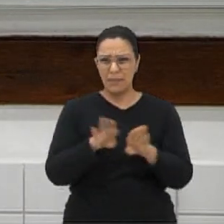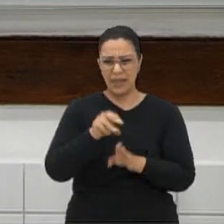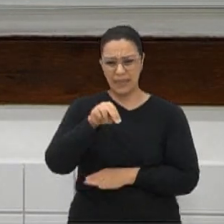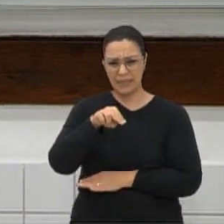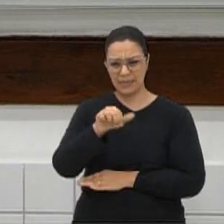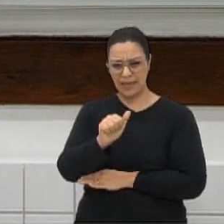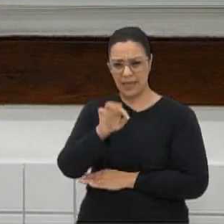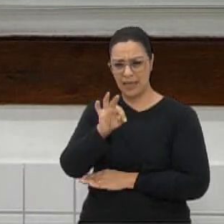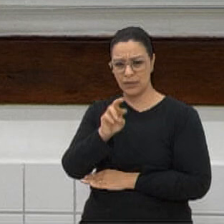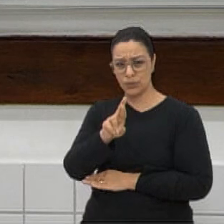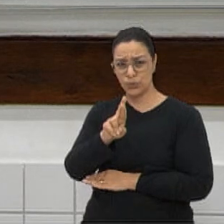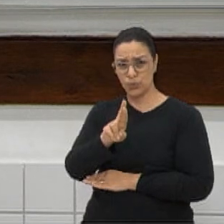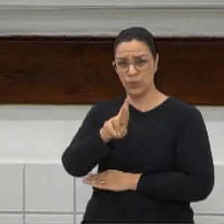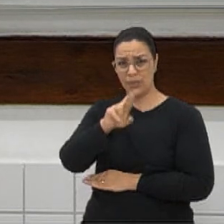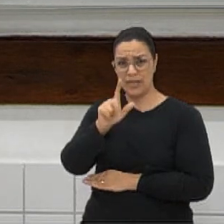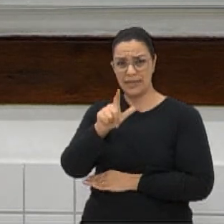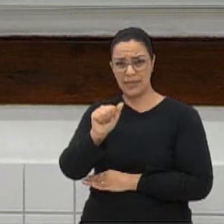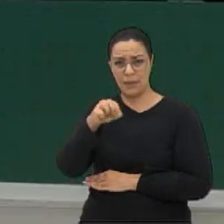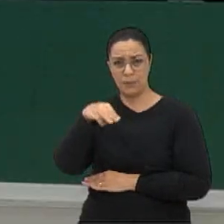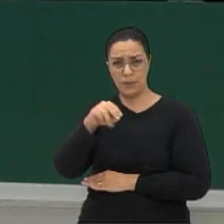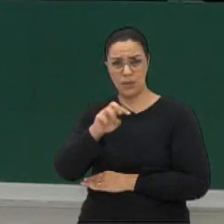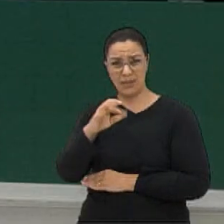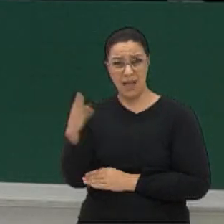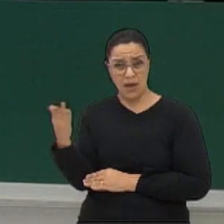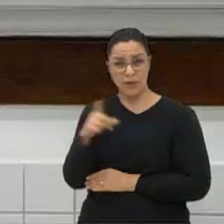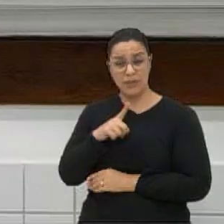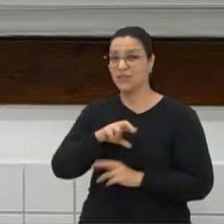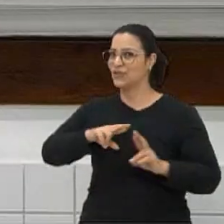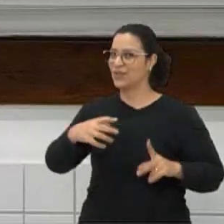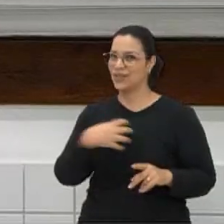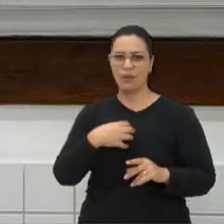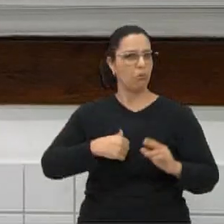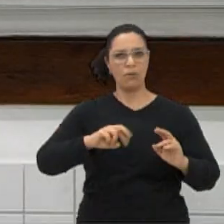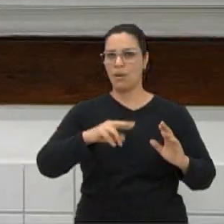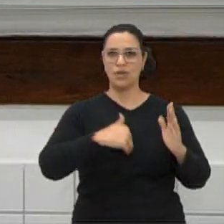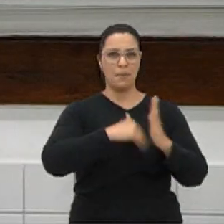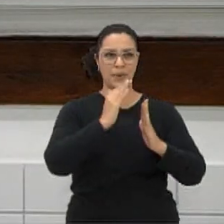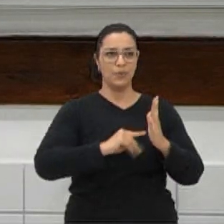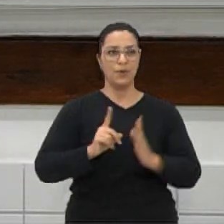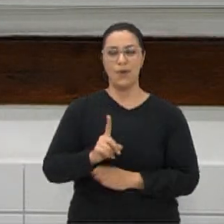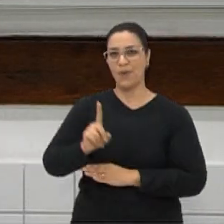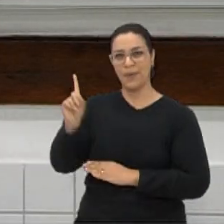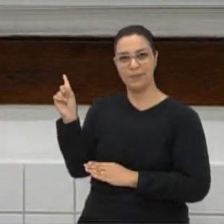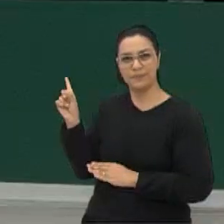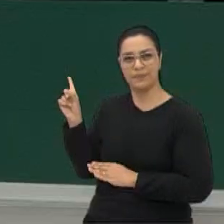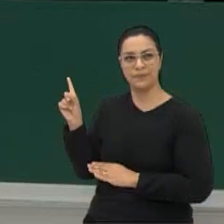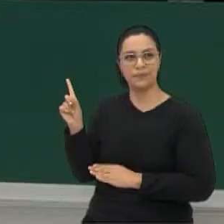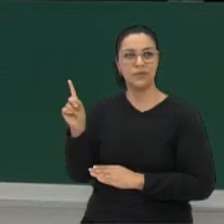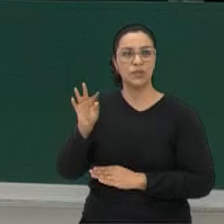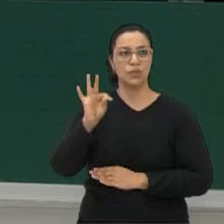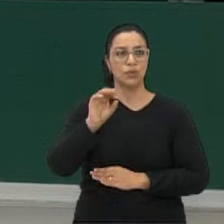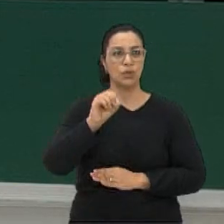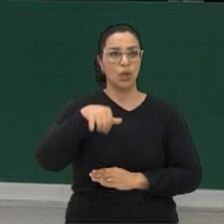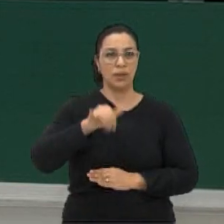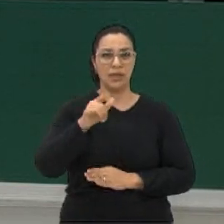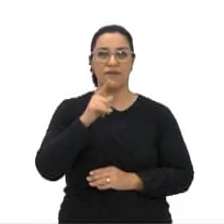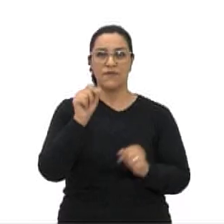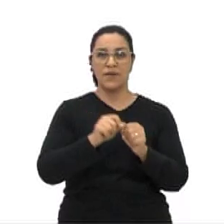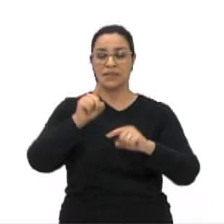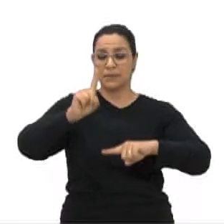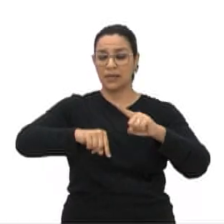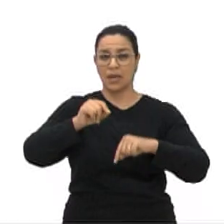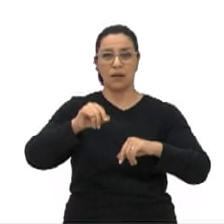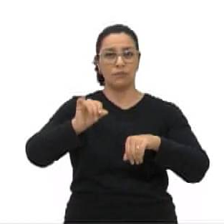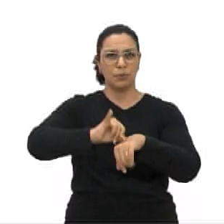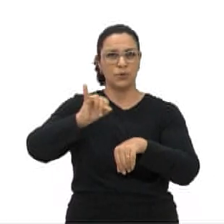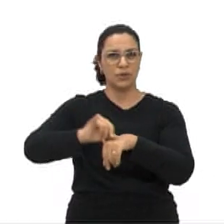na atualidade se faz, na nossa atualidade, mas agora é diferente também o processo, tá? O Tony Craig, por exemplo, vai se apropriar de objetos,